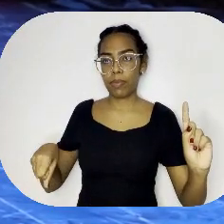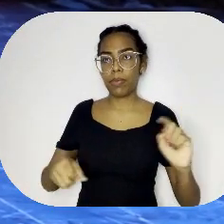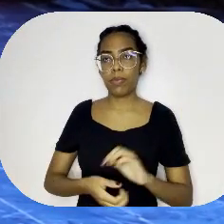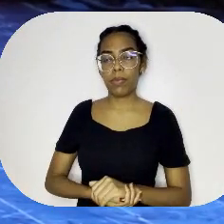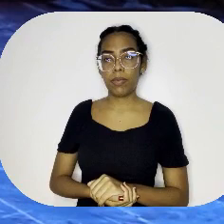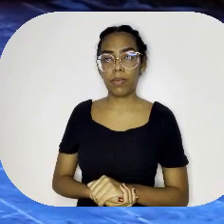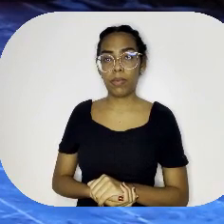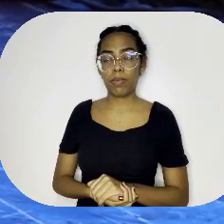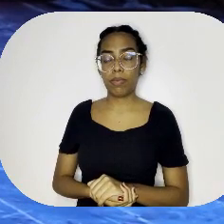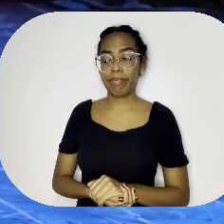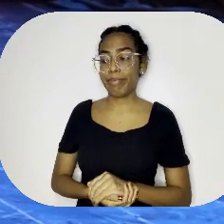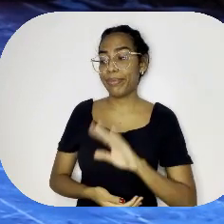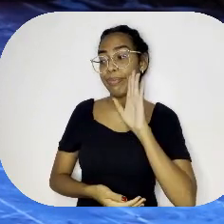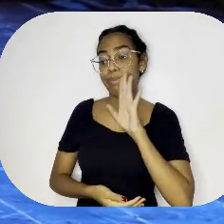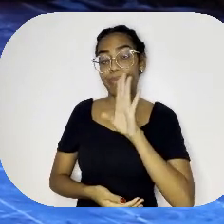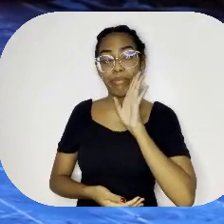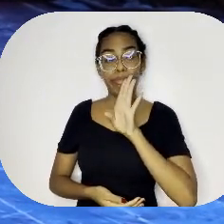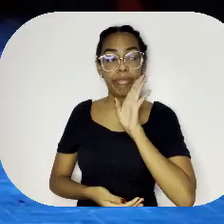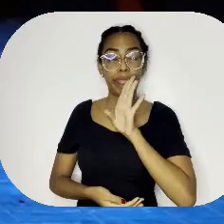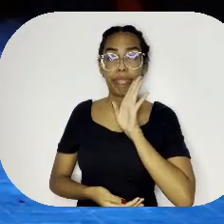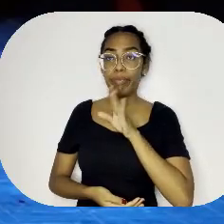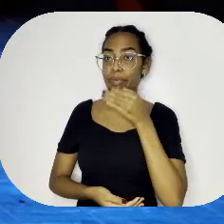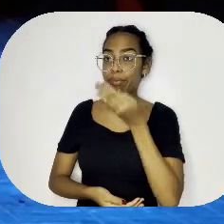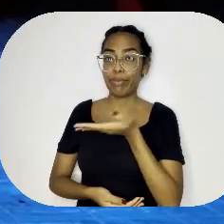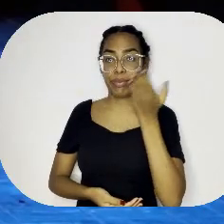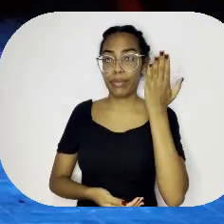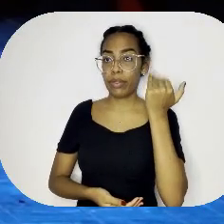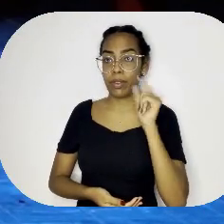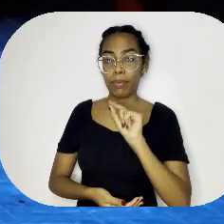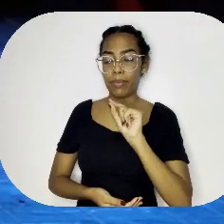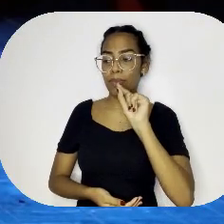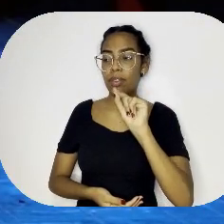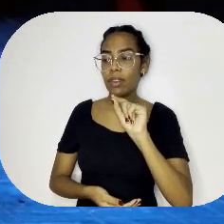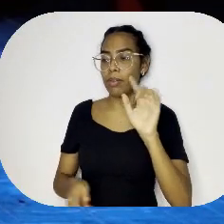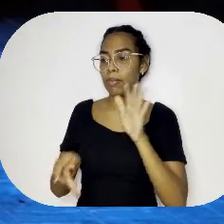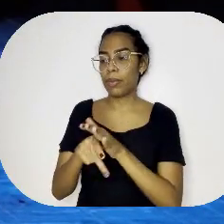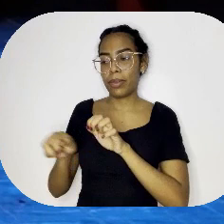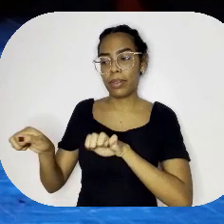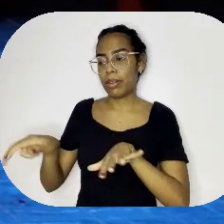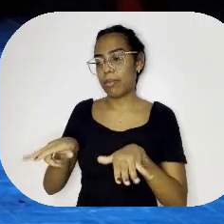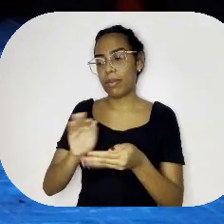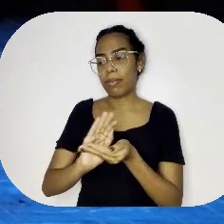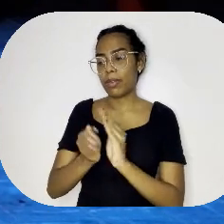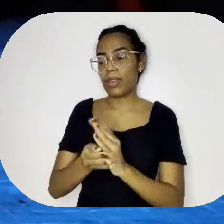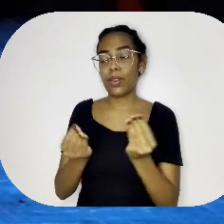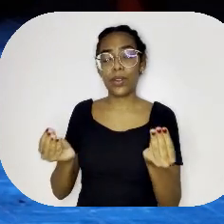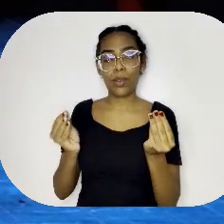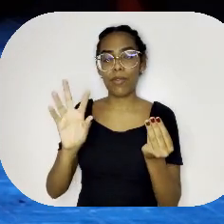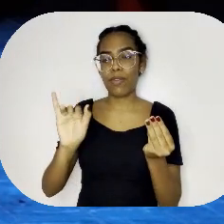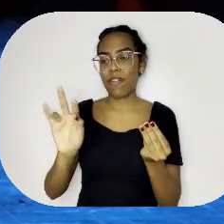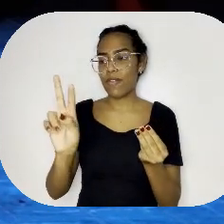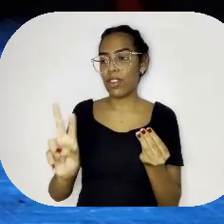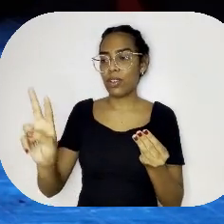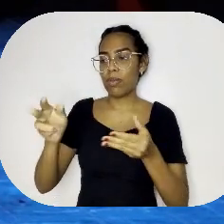foi. Ai, certamente que você só sabe mesmo isso sobre o modernismo. Como é que vai